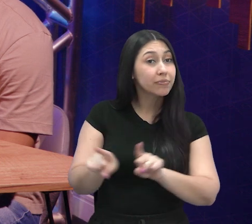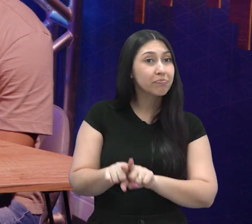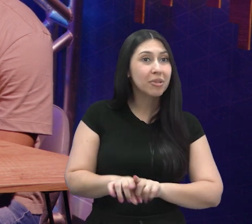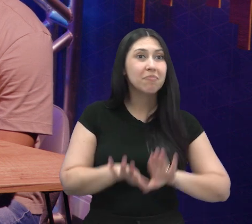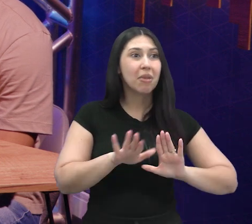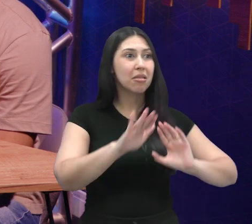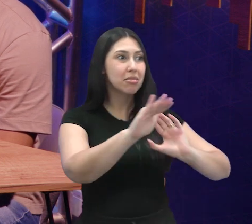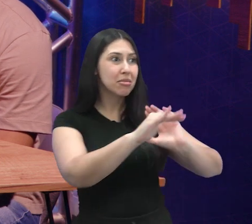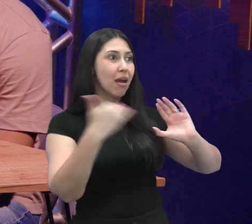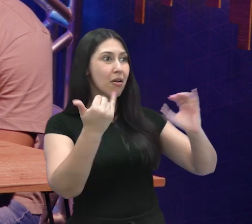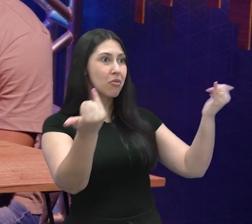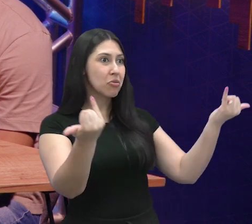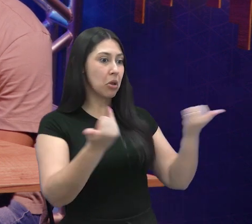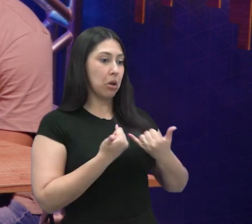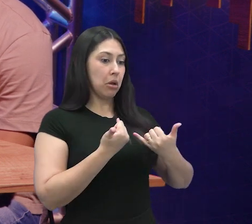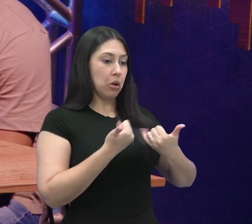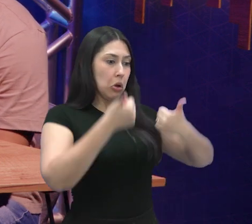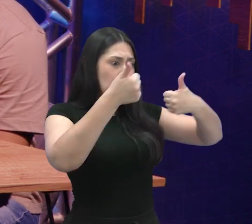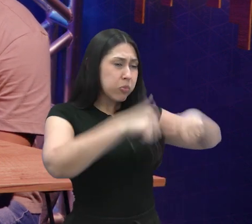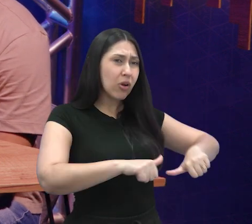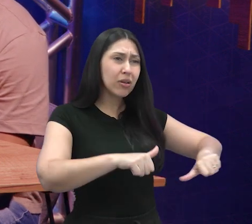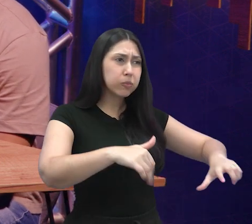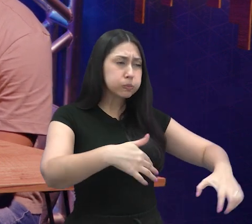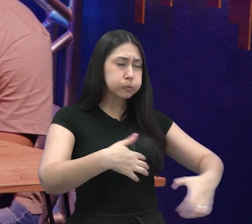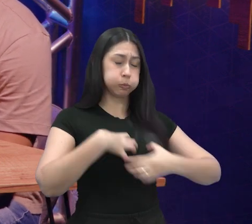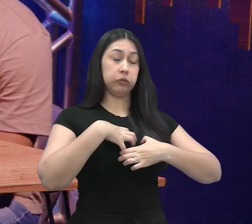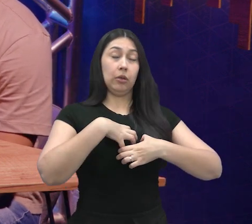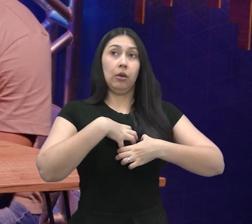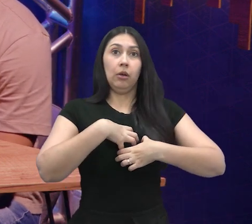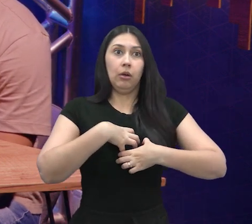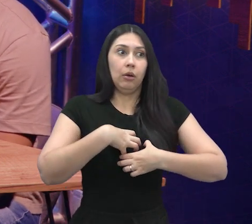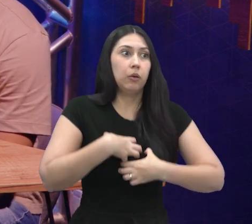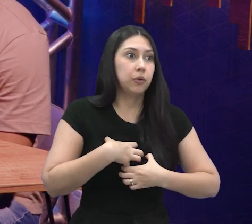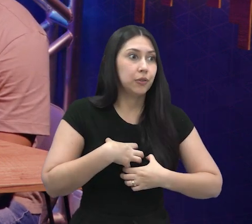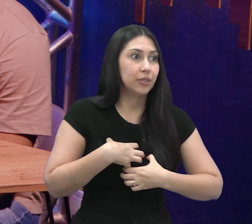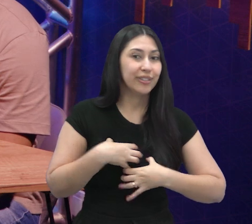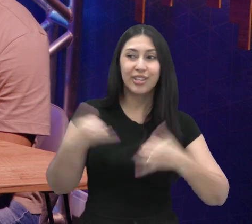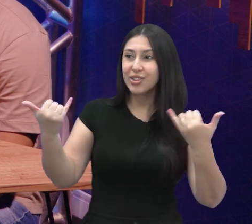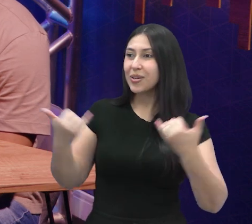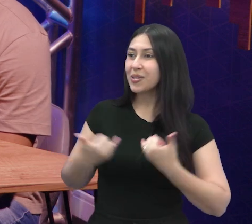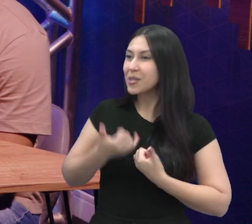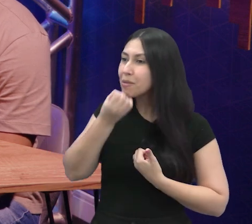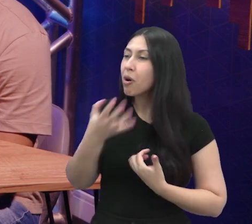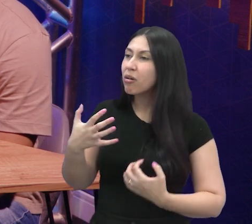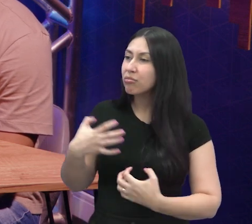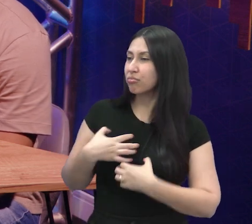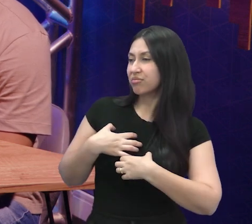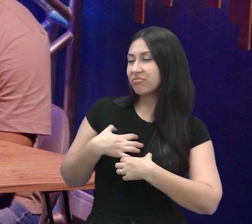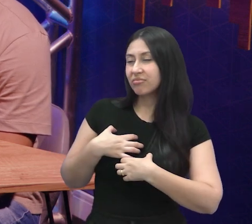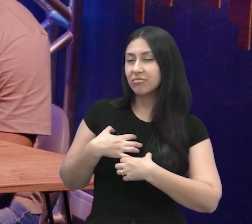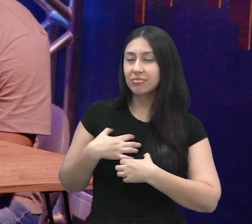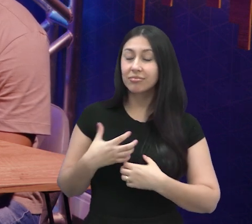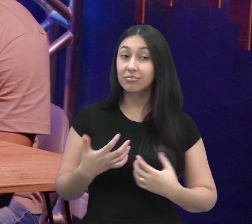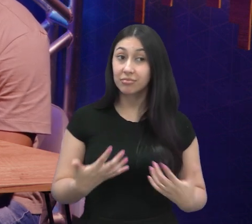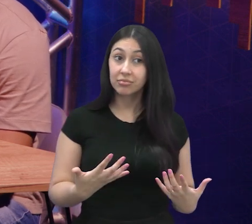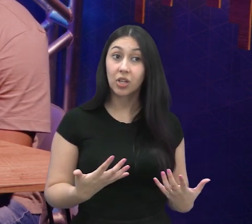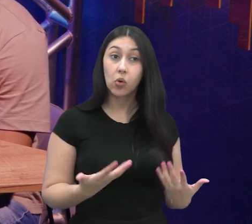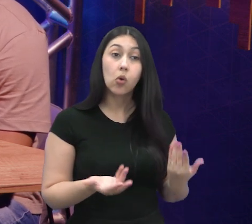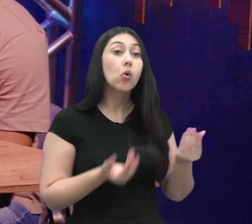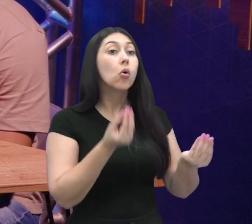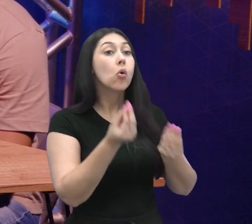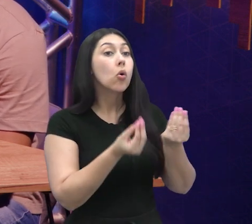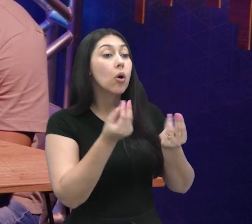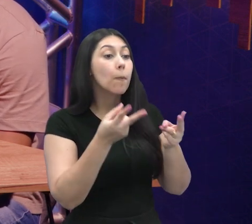quando a gente recebe uma notícia ruim, o impacto às vezes é muito mais forte do que quando a gente recebe uma boa, né? Sim. E daí a gente tem aqui, então,